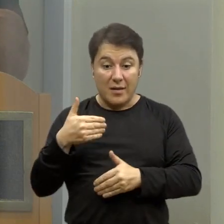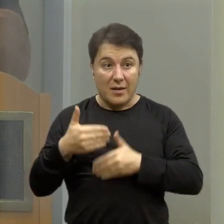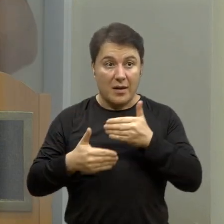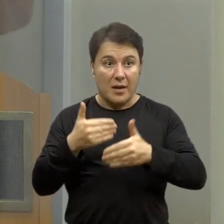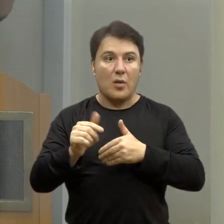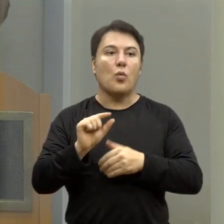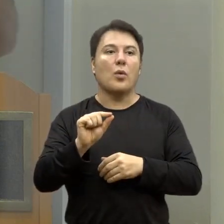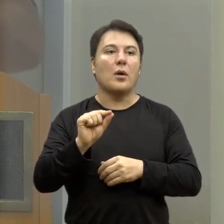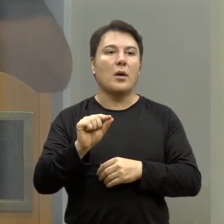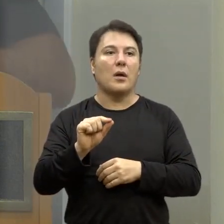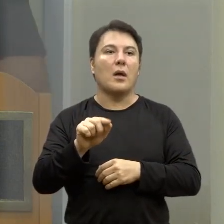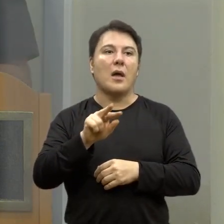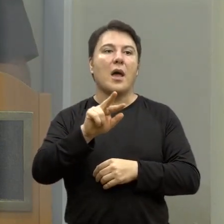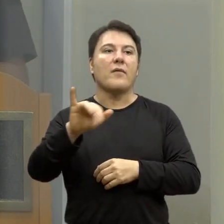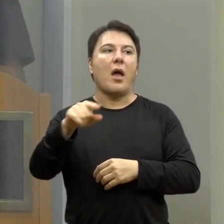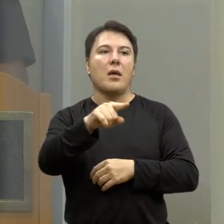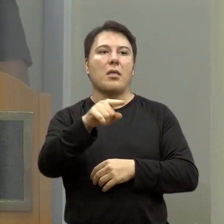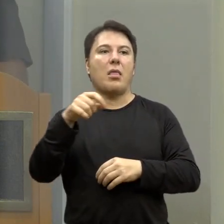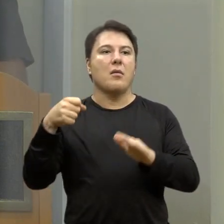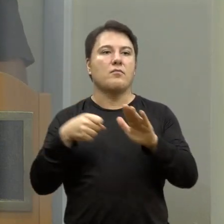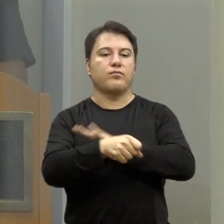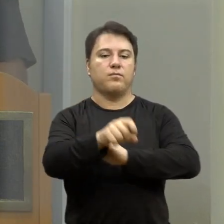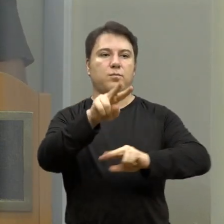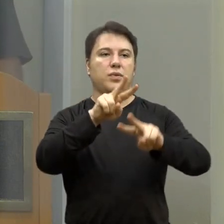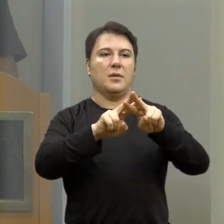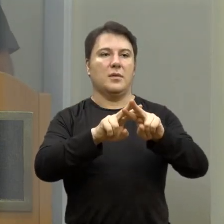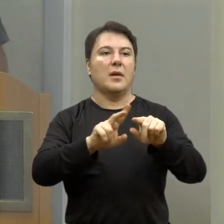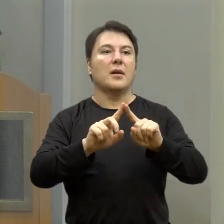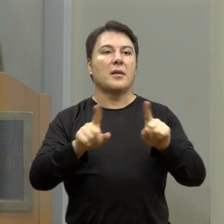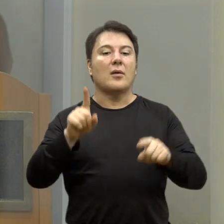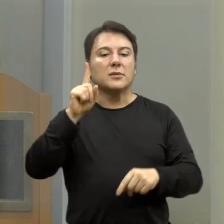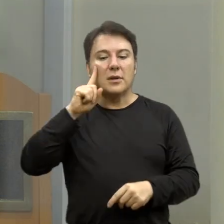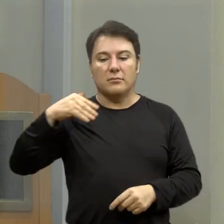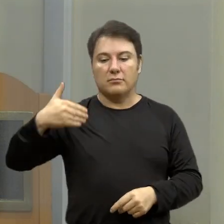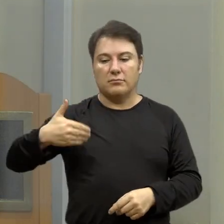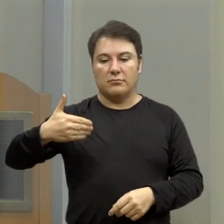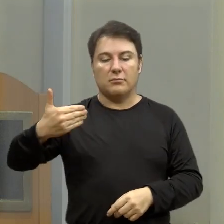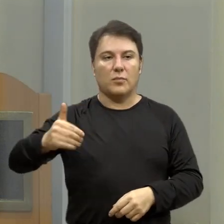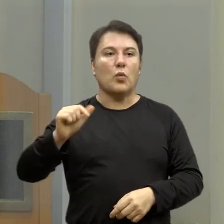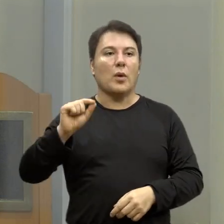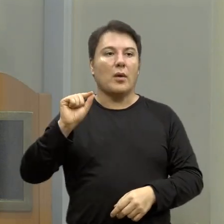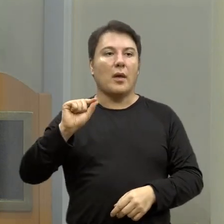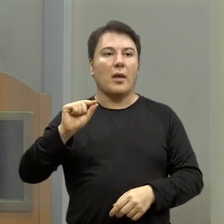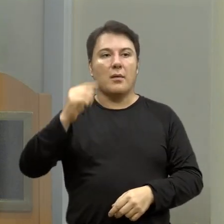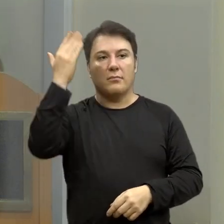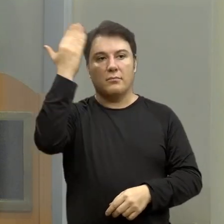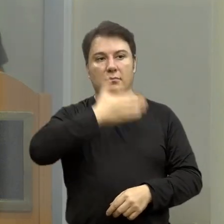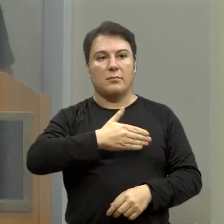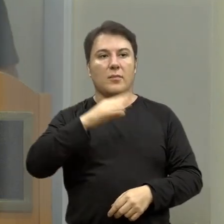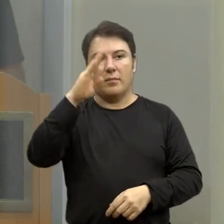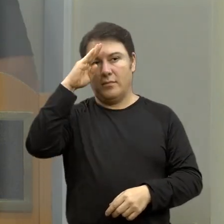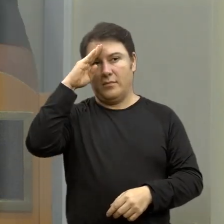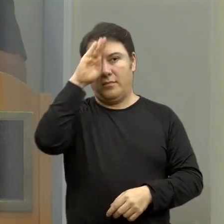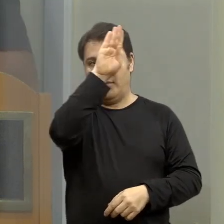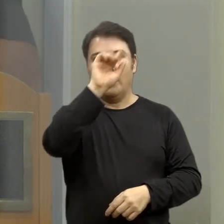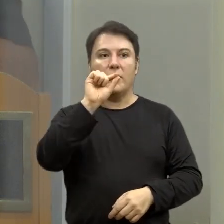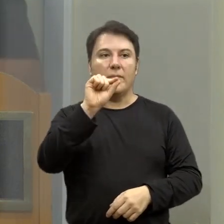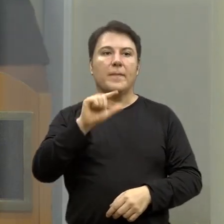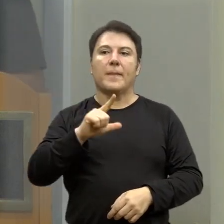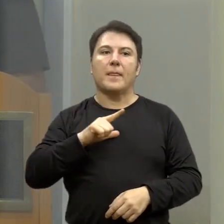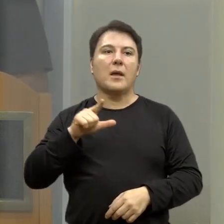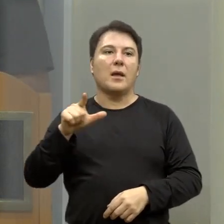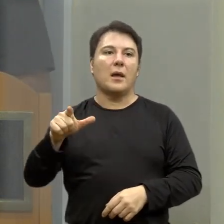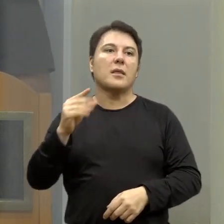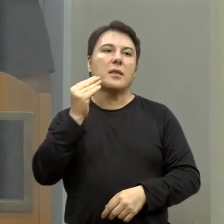com o golpe, seria preso. Então, dia após dia, fica provado que Jair Bolsonaro tentou dar